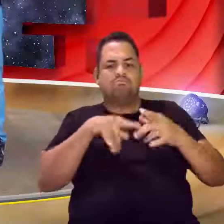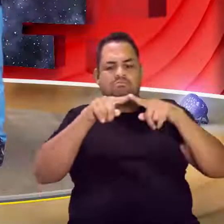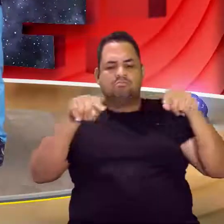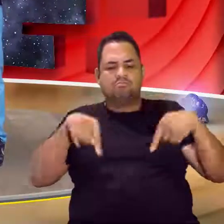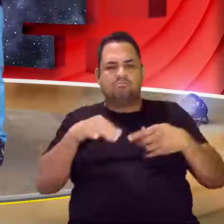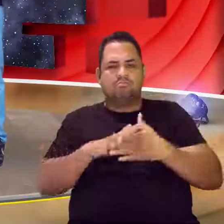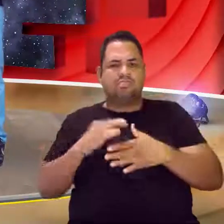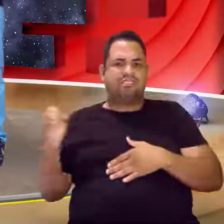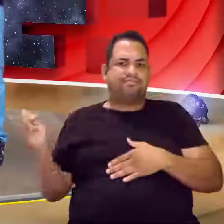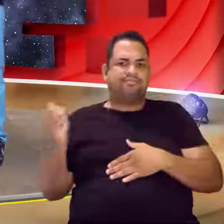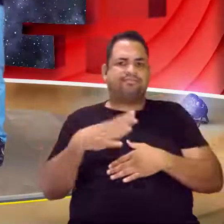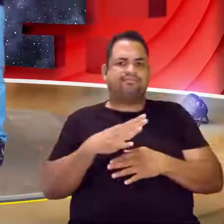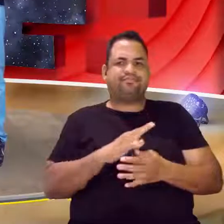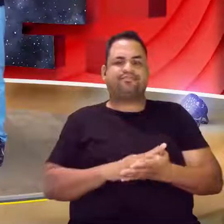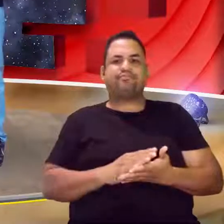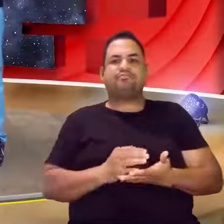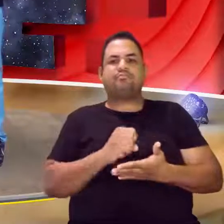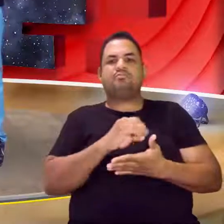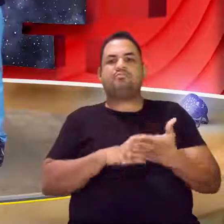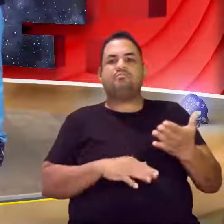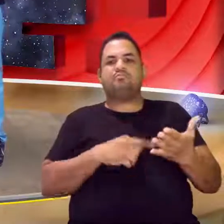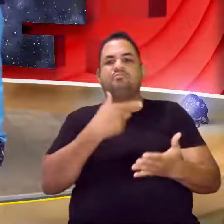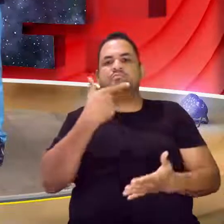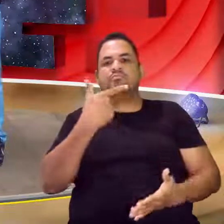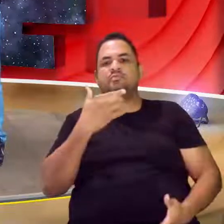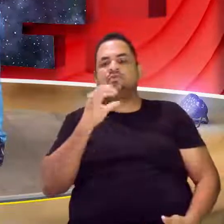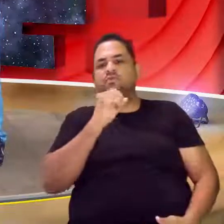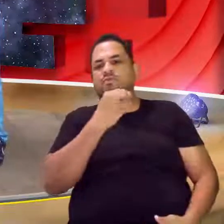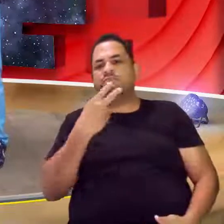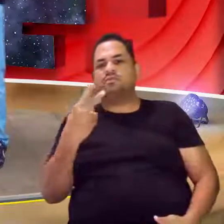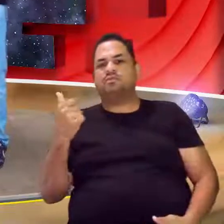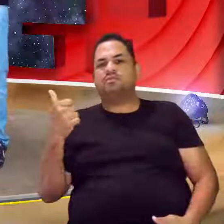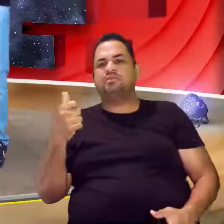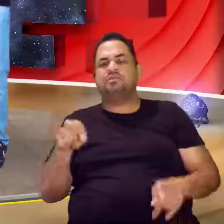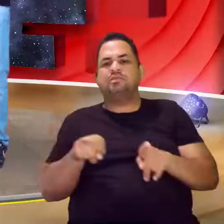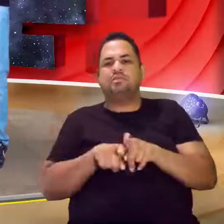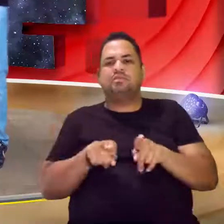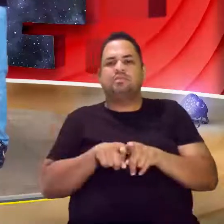tem uma novidade para vocês. Uma questão de 2021 também,